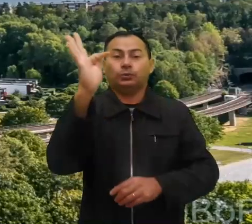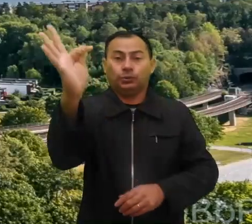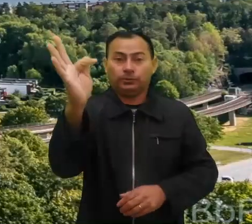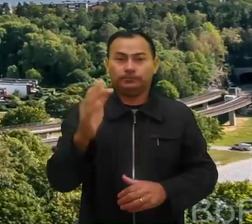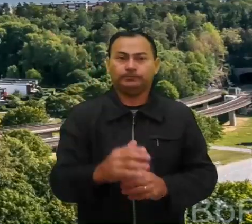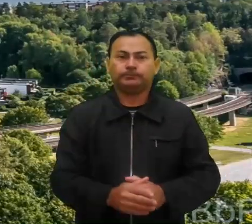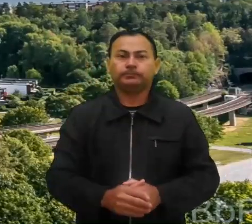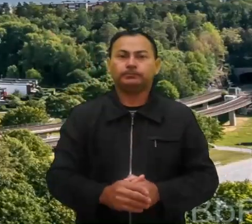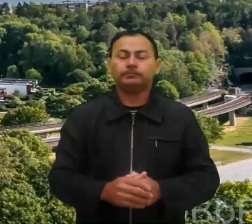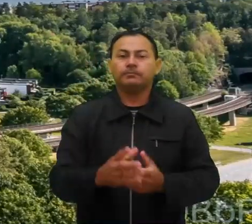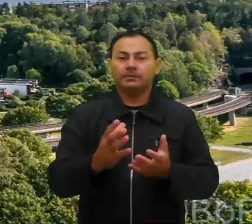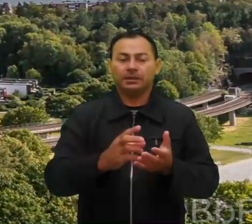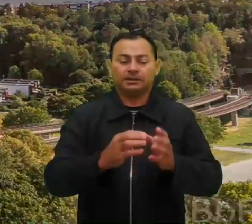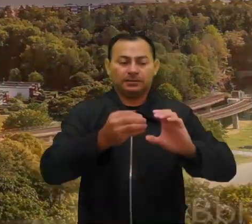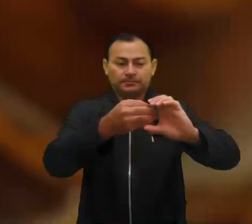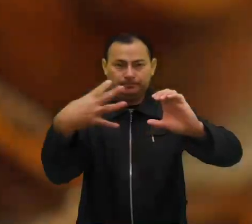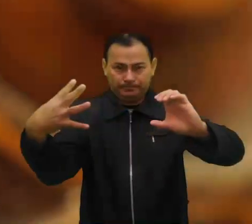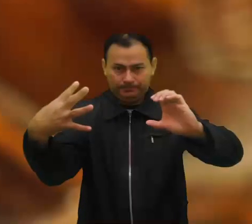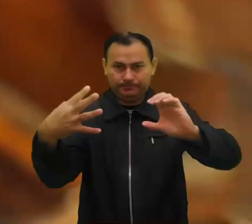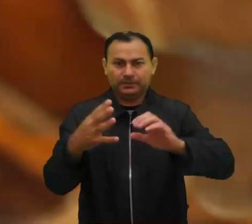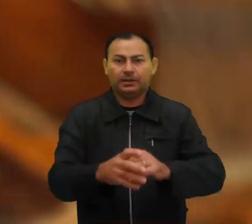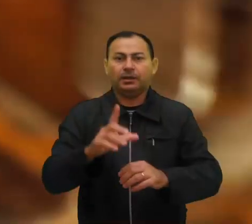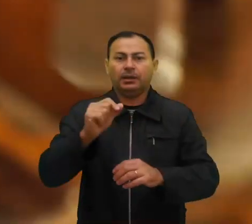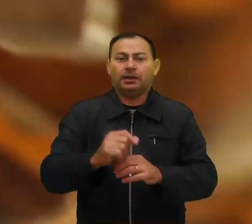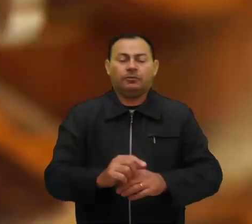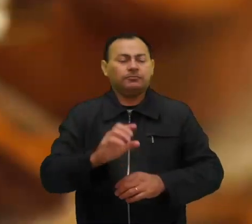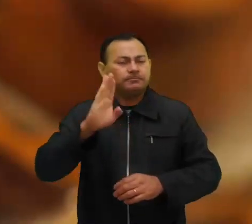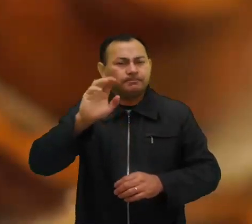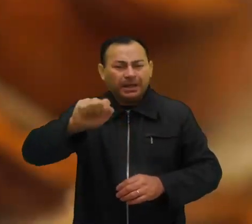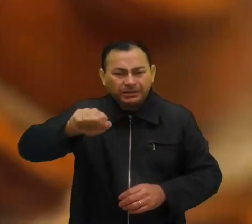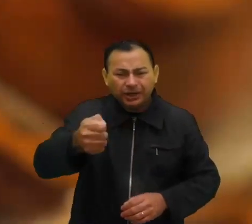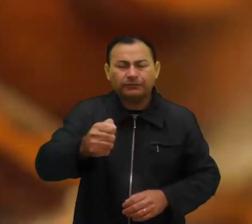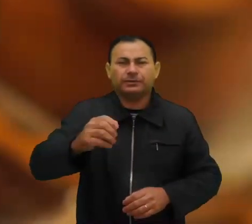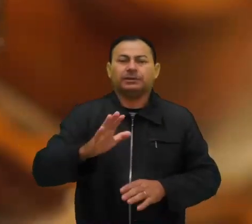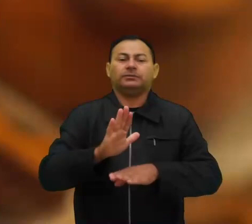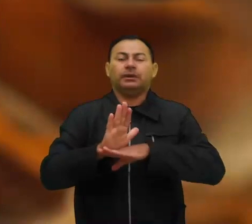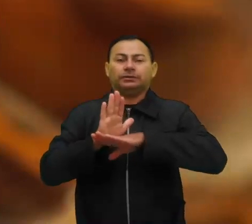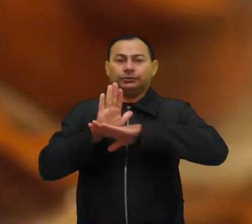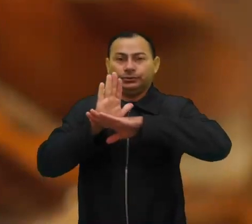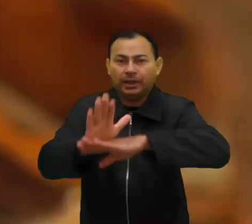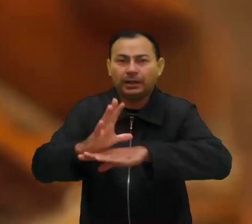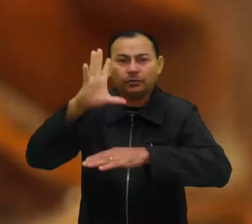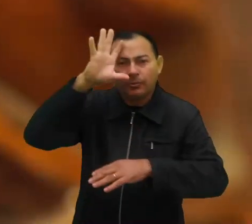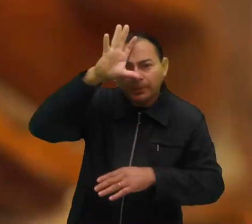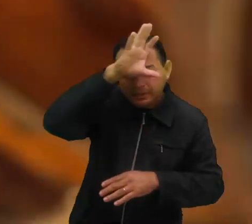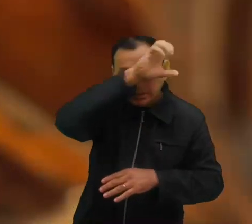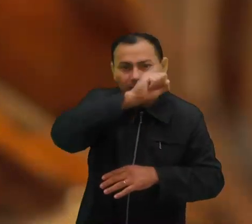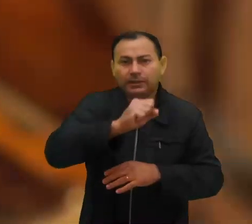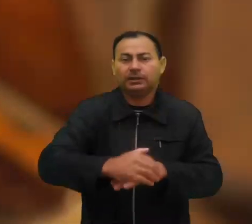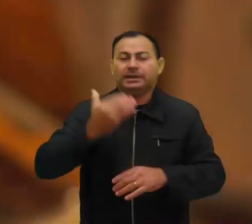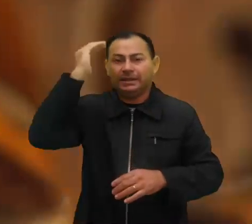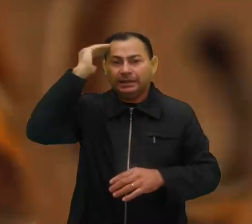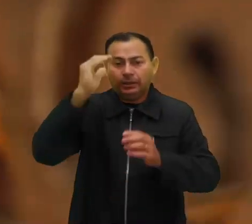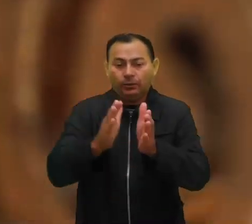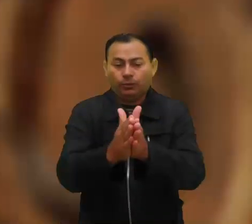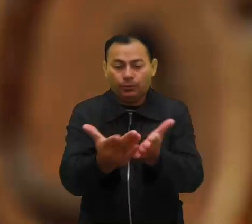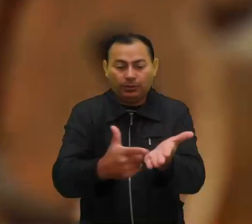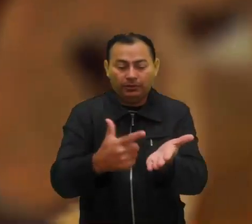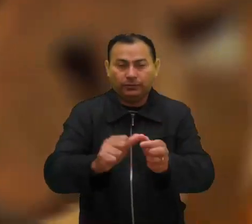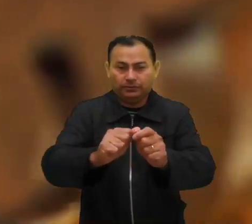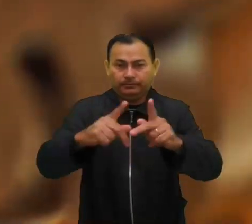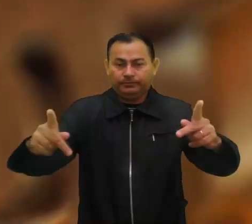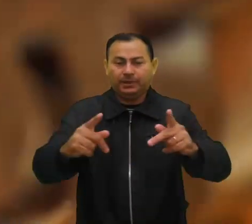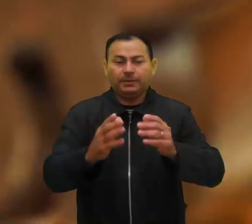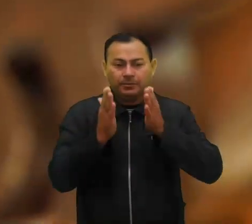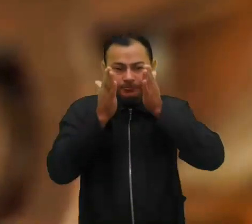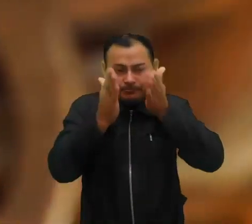futuro. Esta característica é uma das chaves que nos ajudará a compreender o livro do Apocalipse. Para